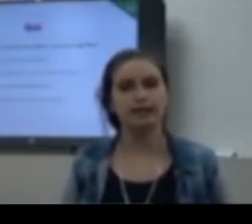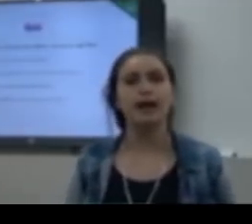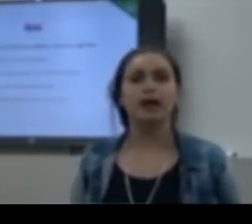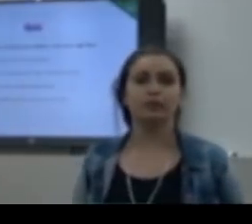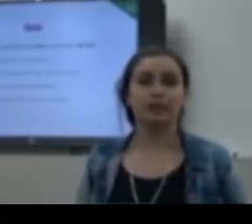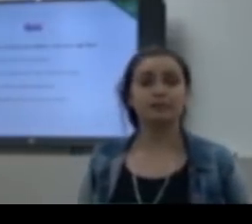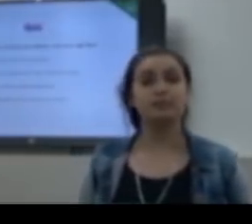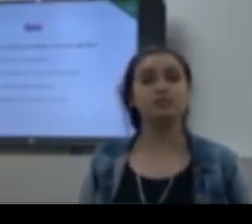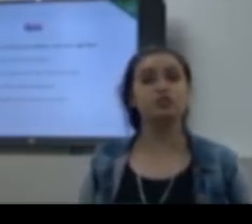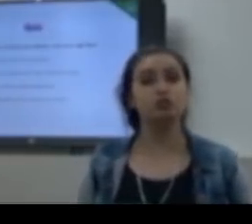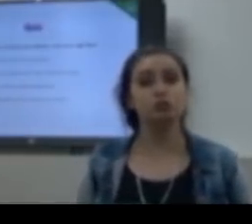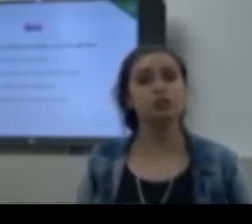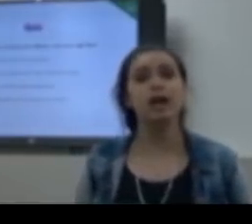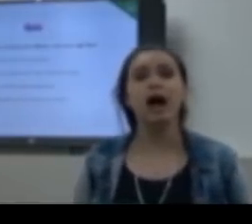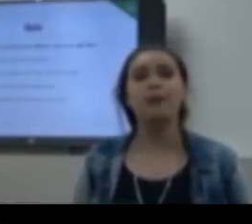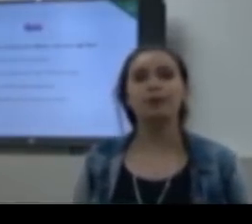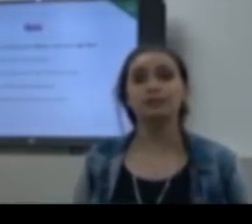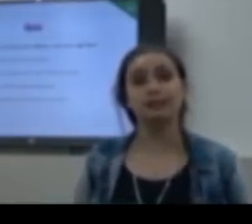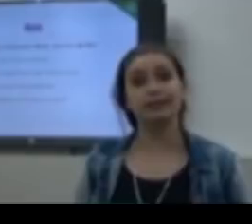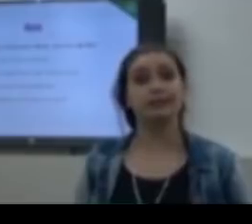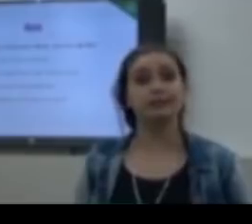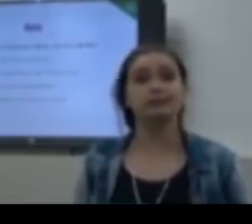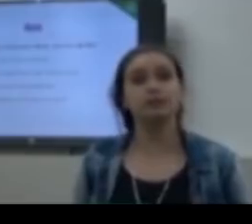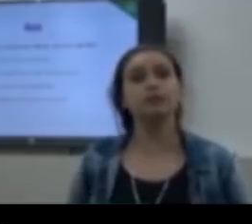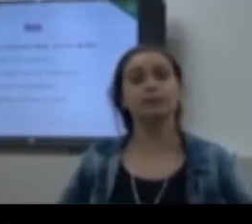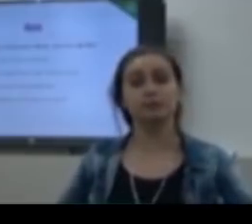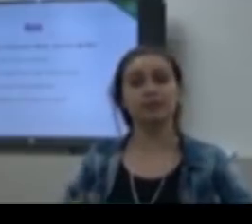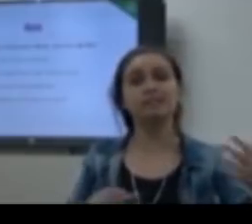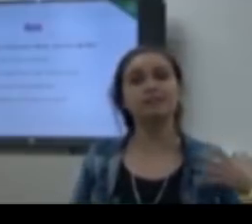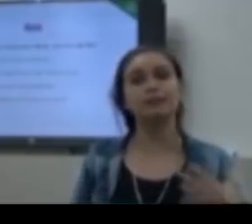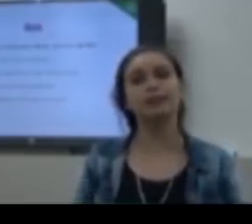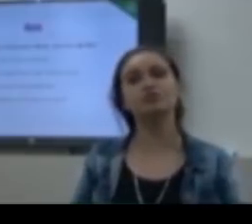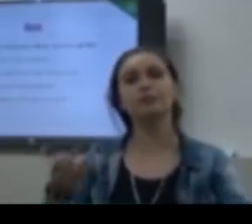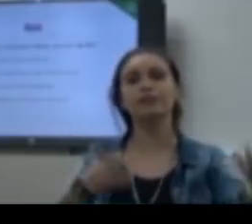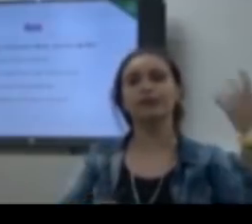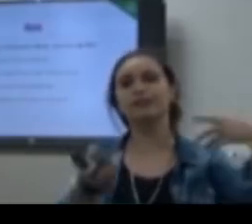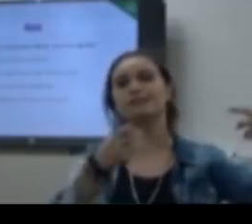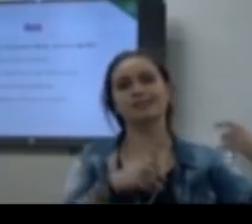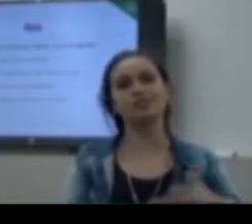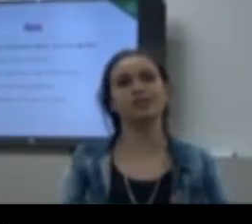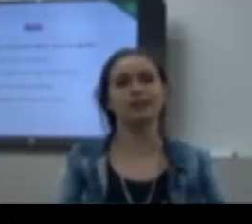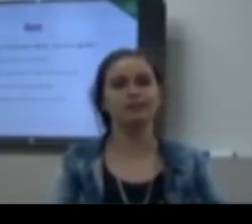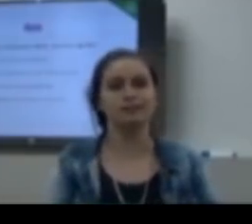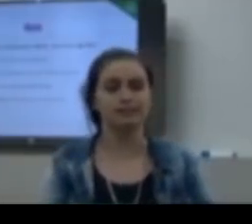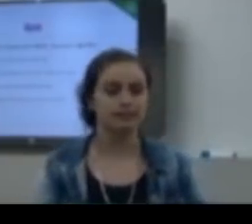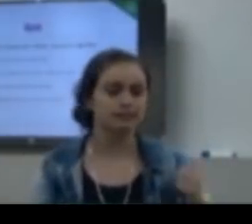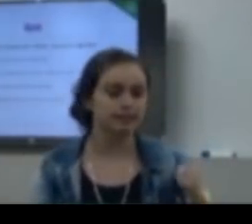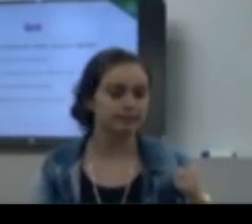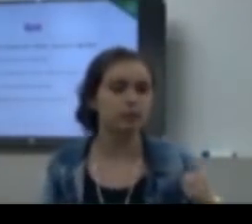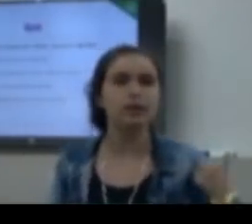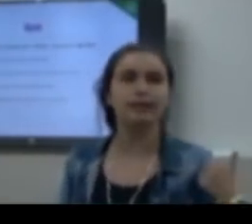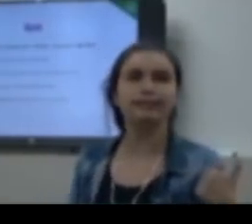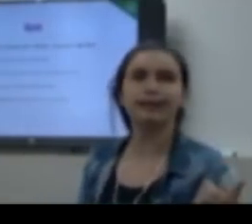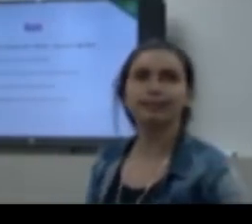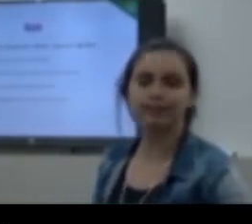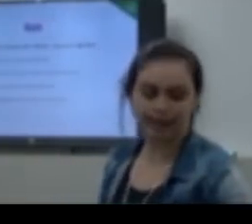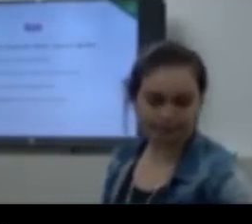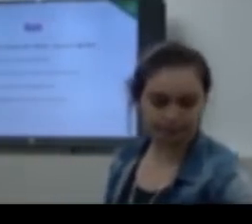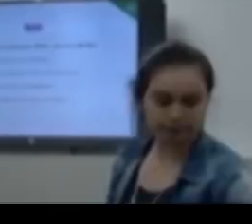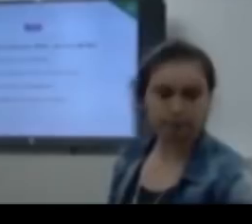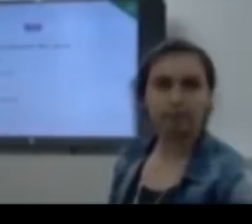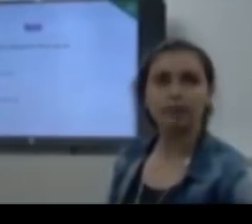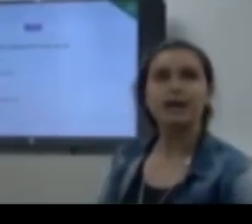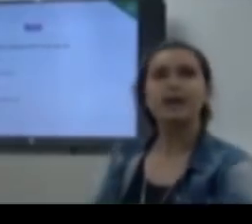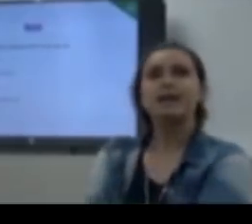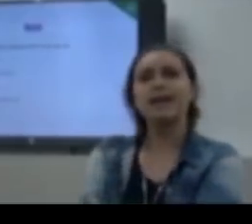floresta secundária. A floresta que surge após a degradação, após o desmatamento de uma floresta que existia lá antes. Tá? Então, letra